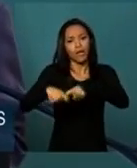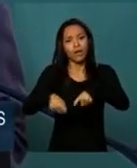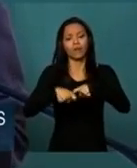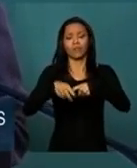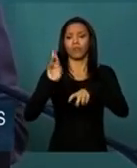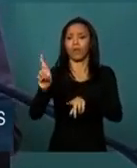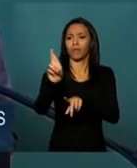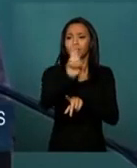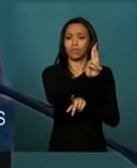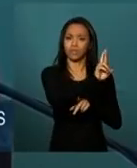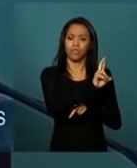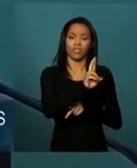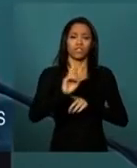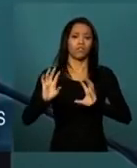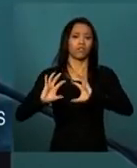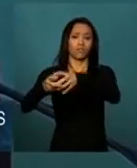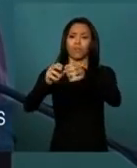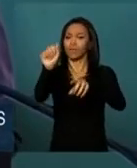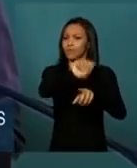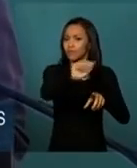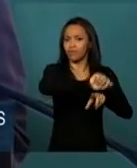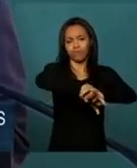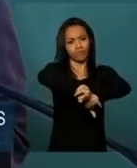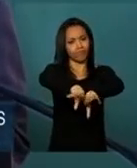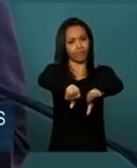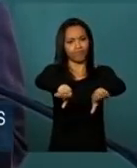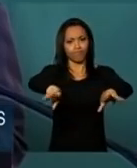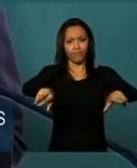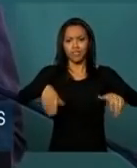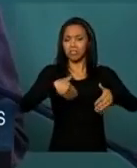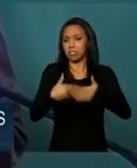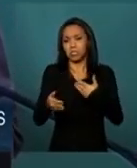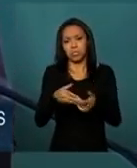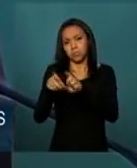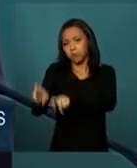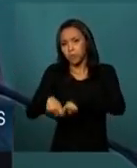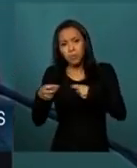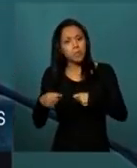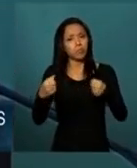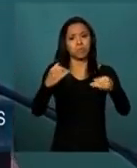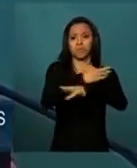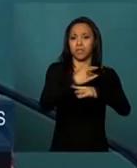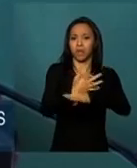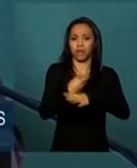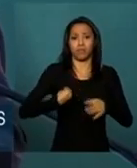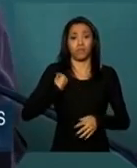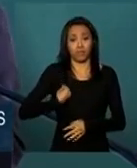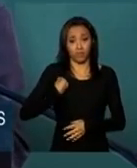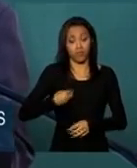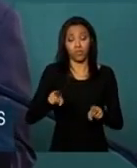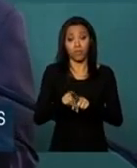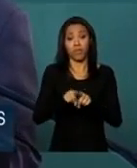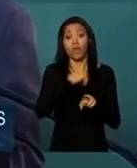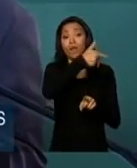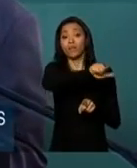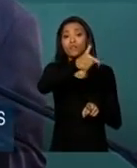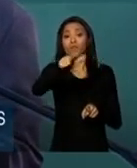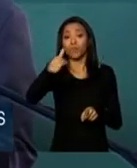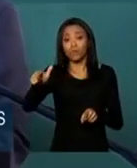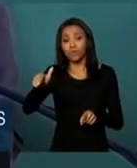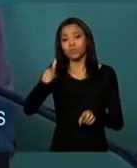entidades representativas de classe, seja do campo, seja da cidade, aqui presentes. As demais autoridades